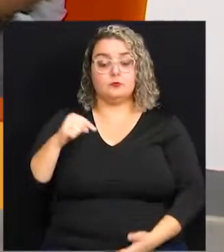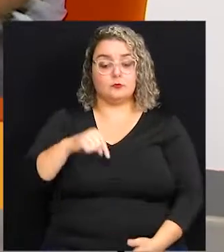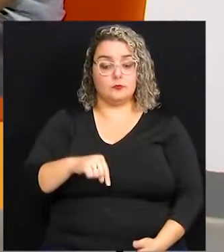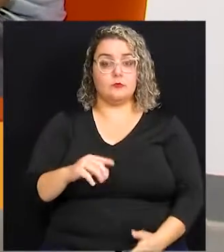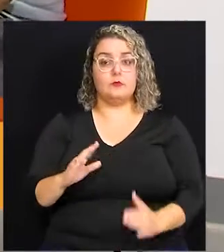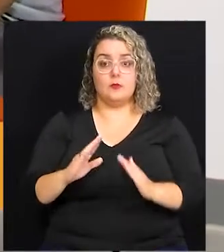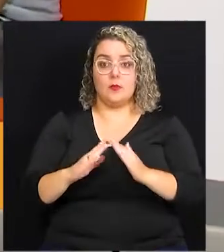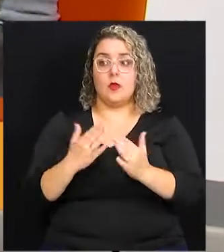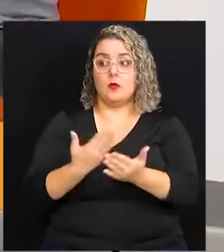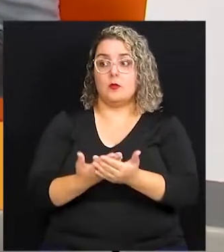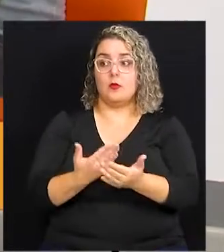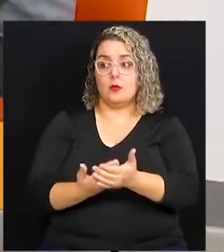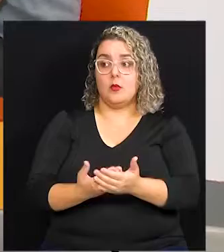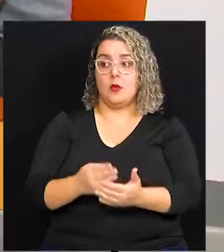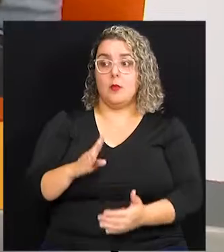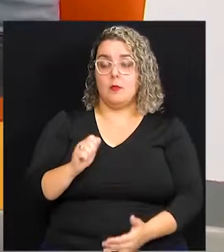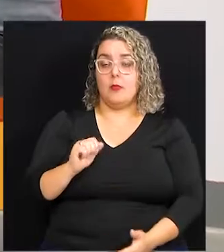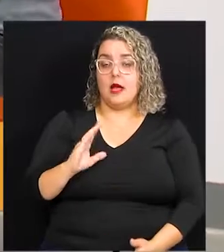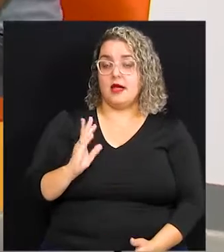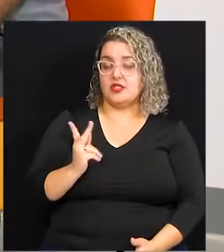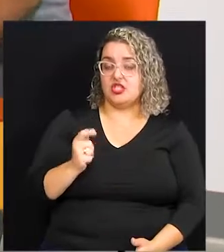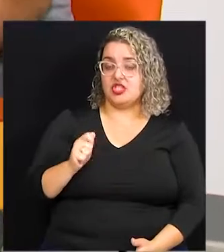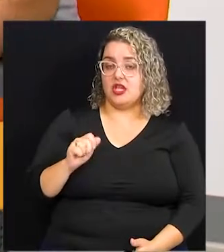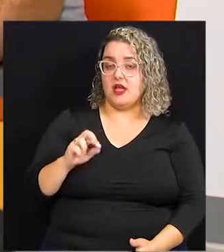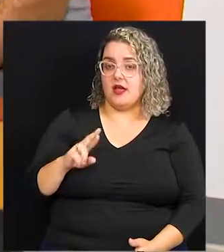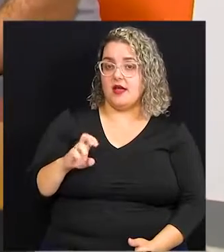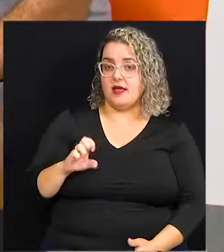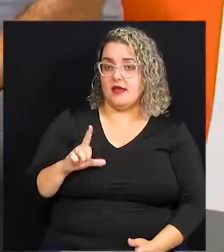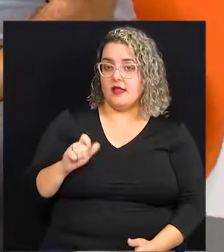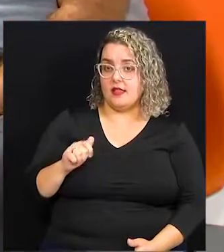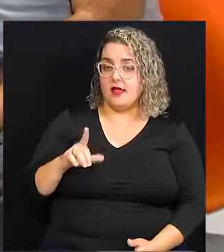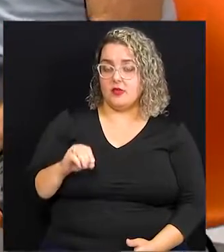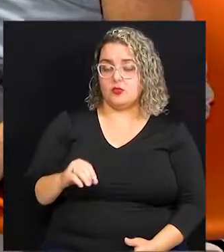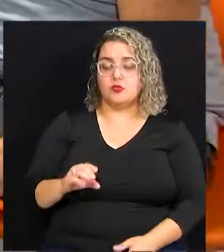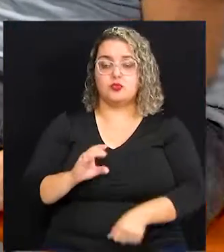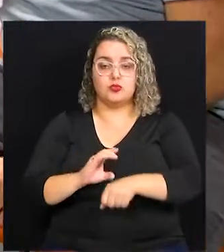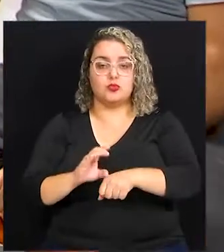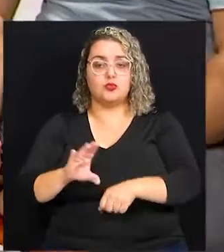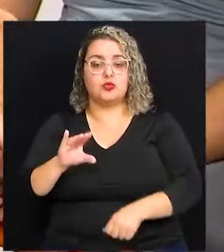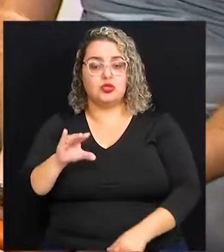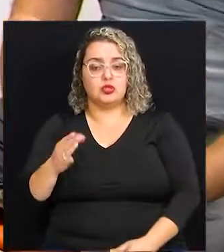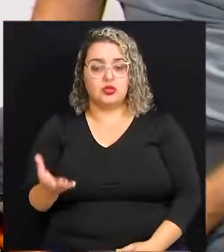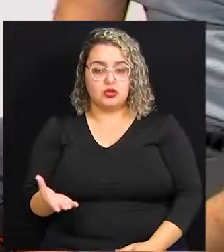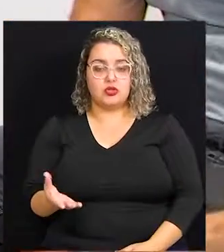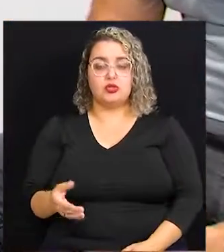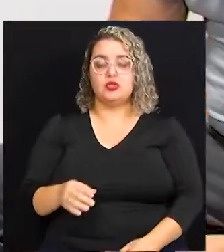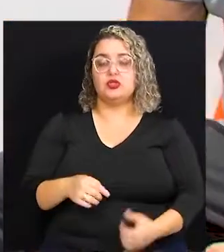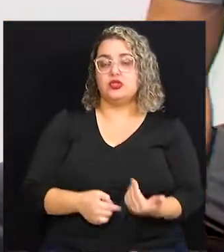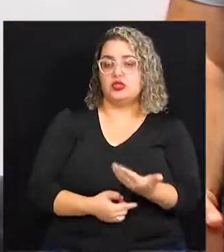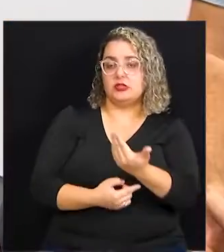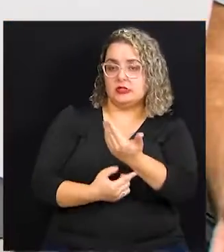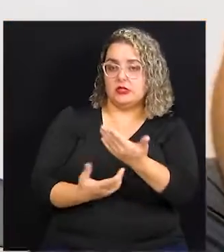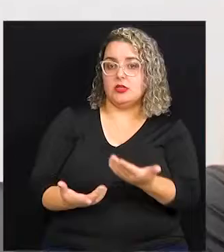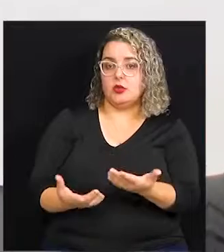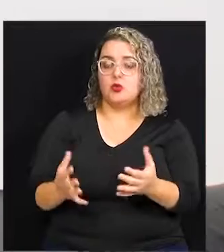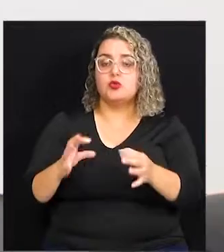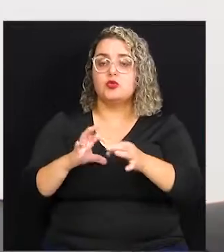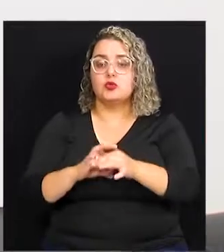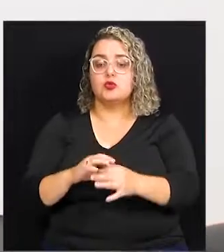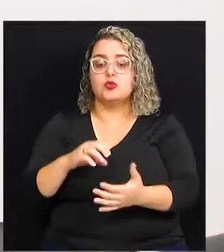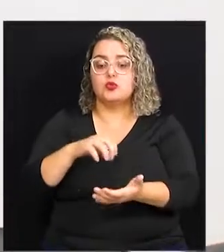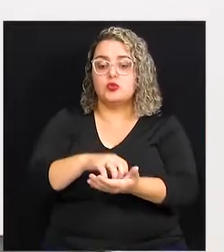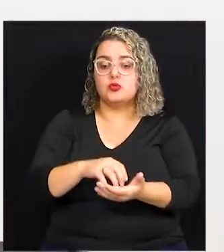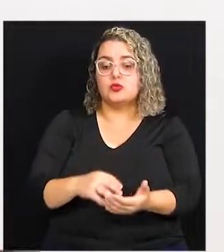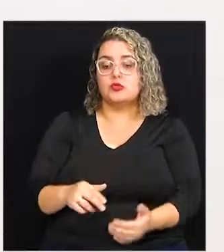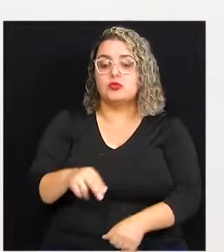uma escola, é um bacharelado, né, um curso superior em ciência. Então, um bacharelado em ciência e tecnologia, ligado ao